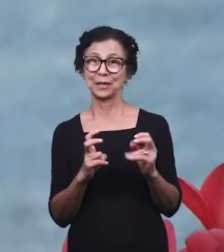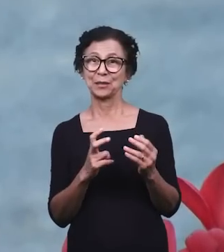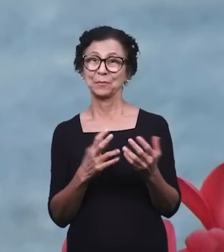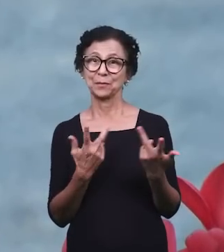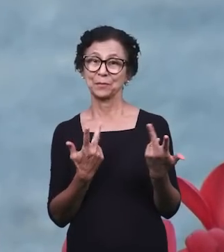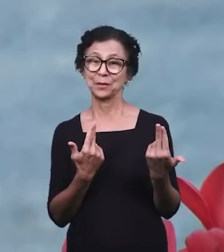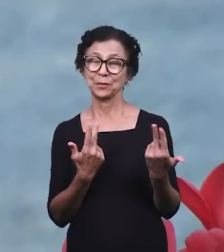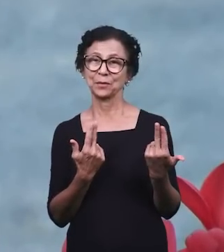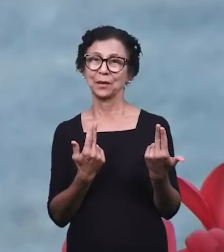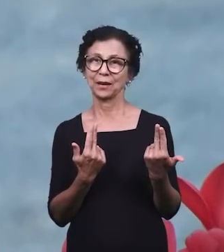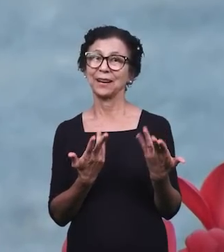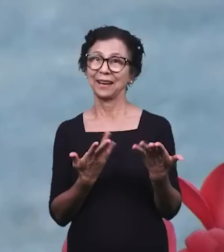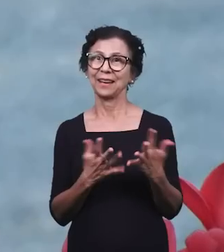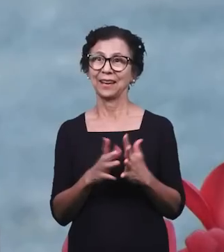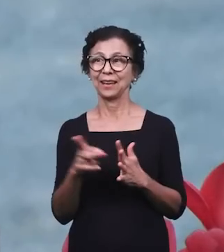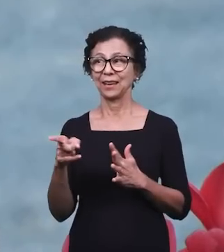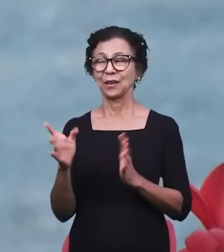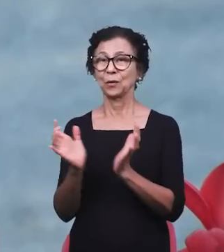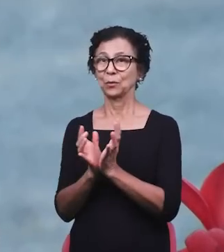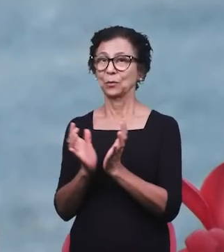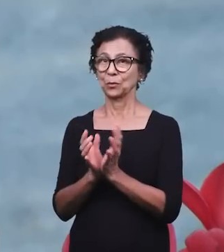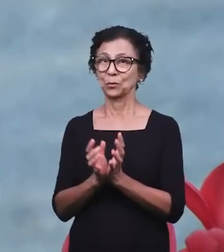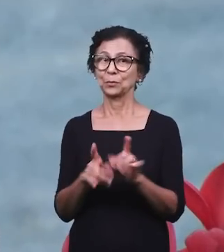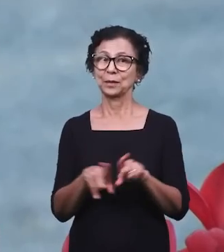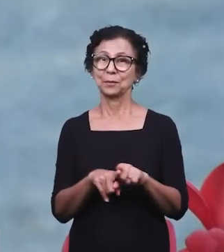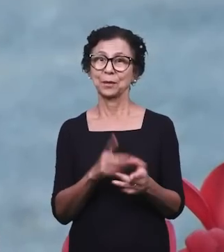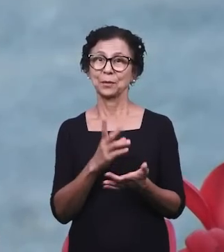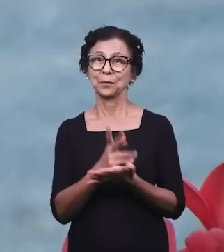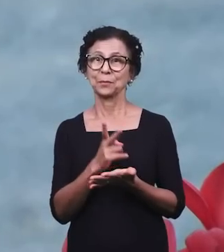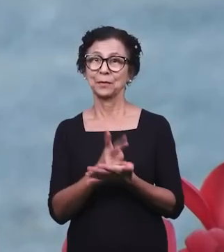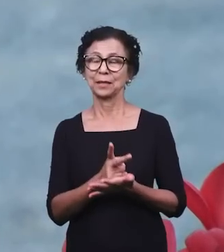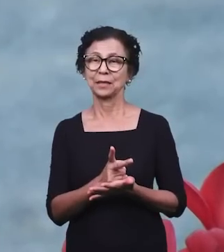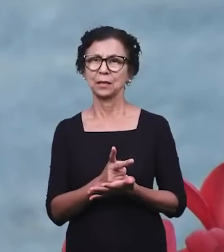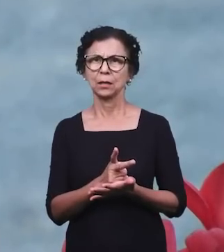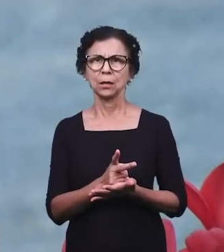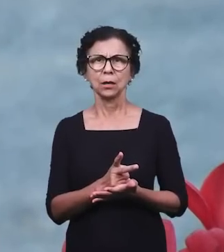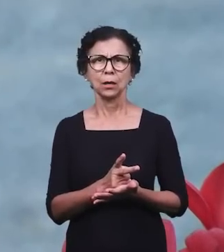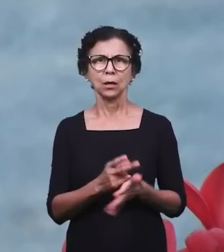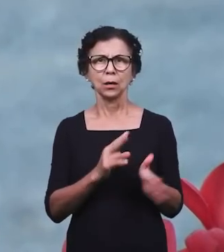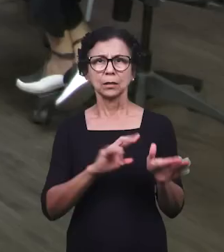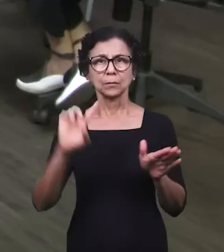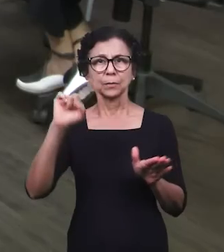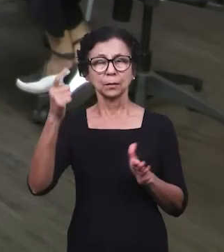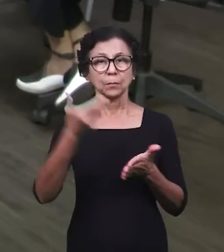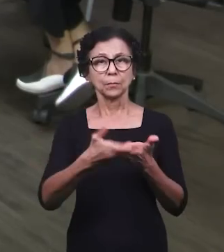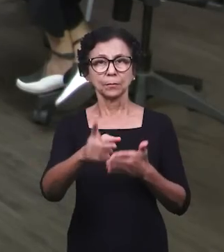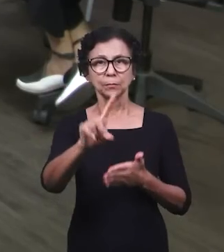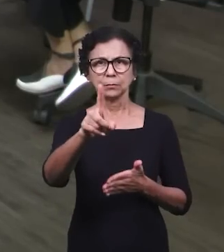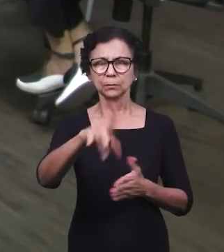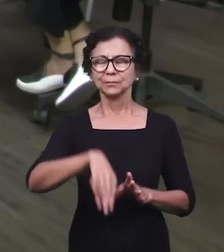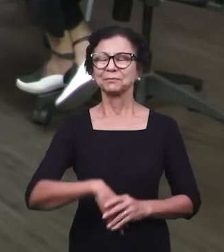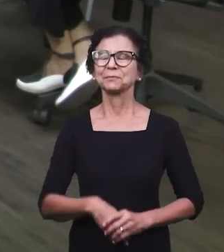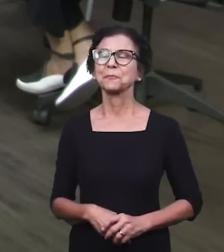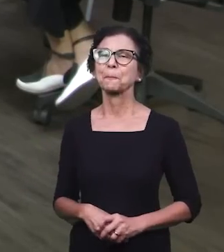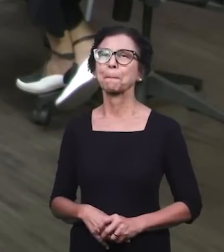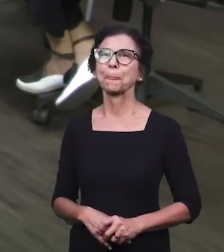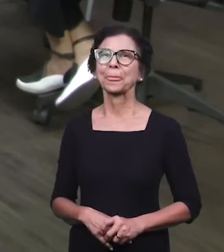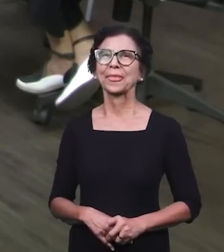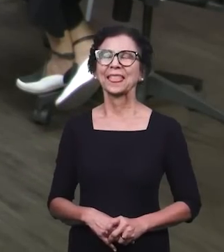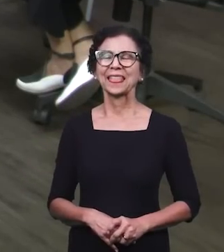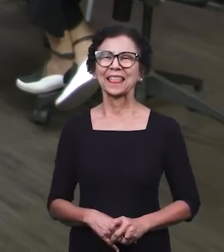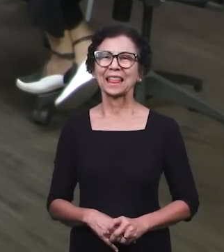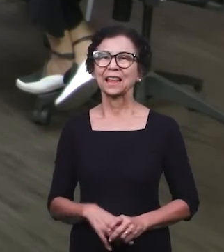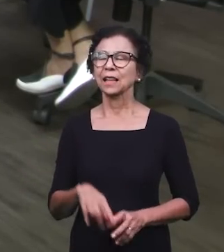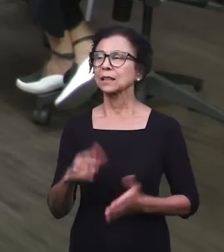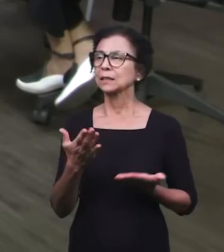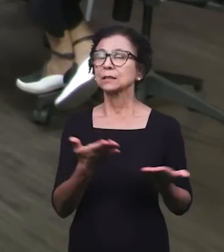esse grupo que está aqui no estúdio. Você não pode perder o programa da semana que vem. Deixa eu me despedir dos grupos aqui, dos jovens aqui, os